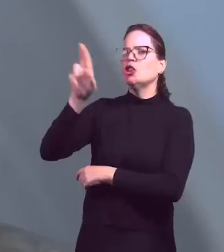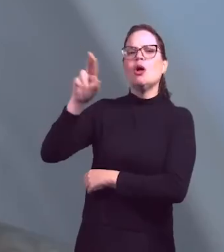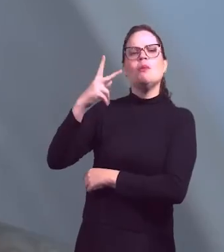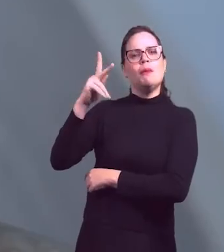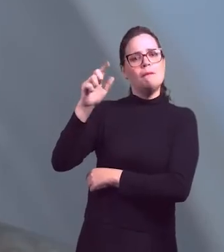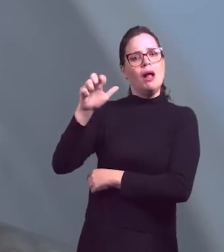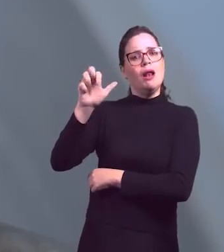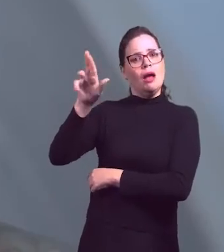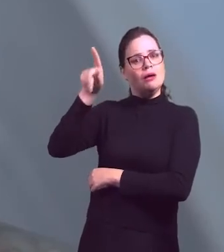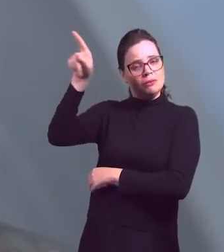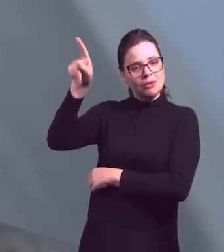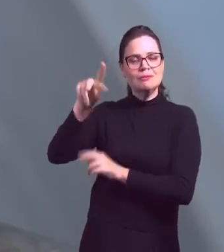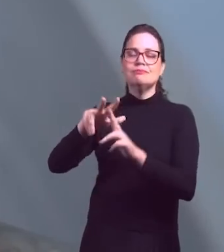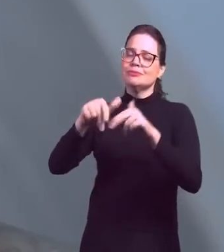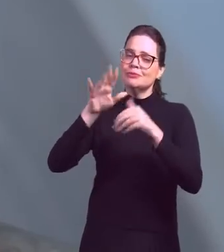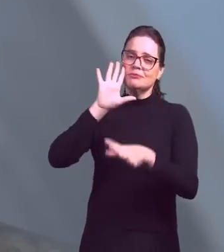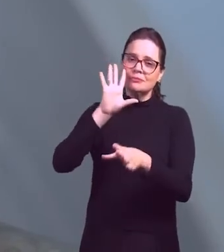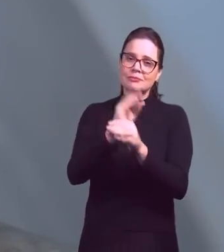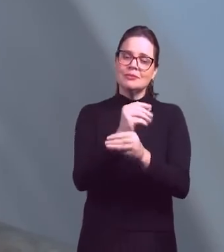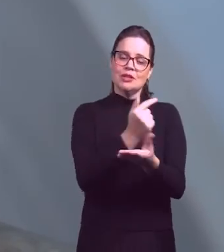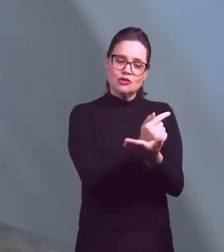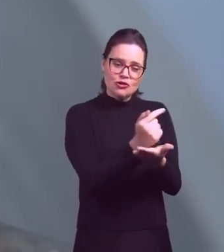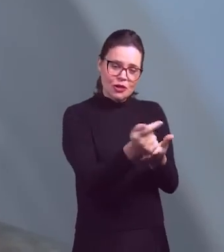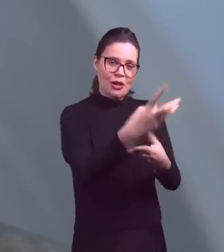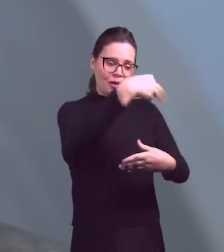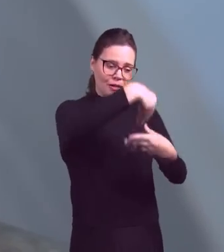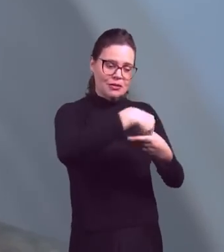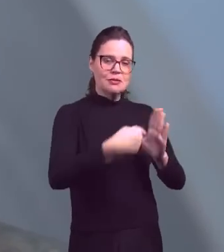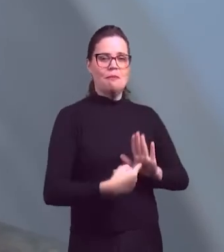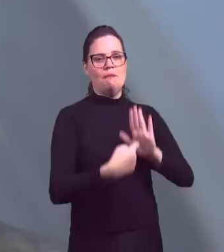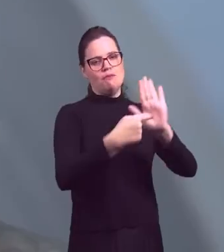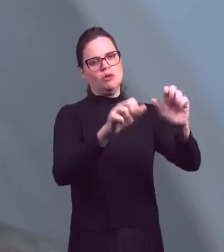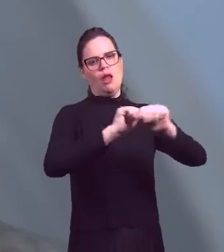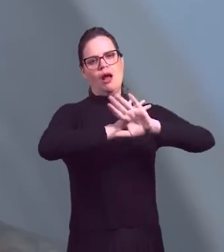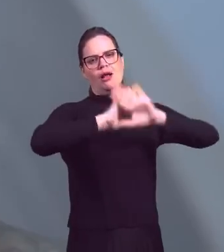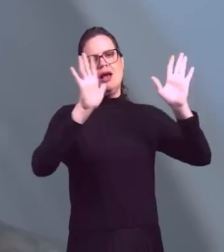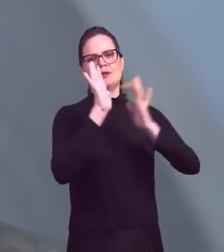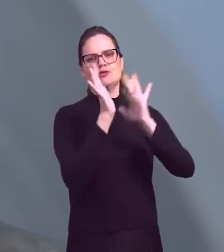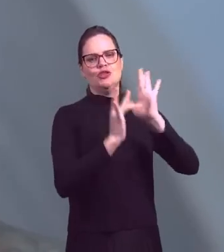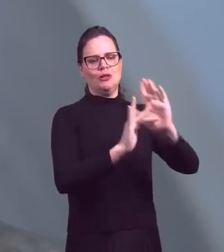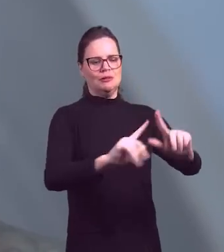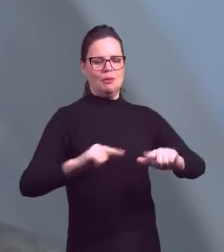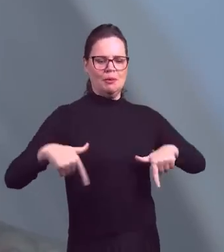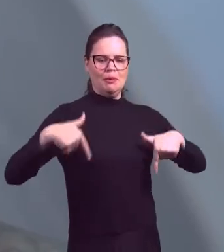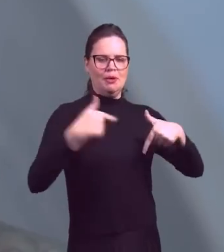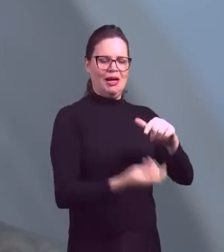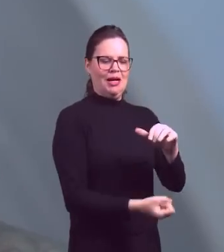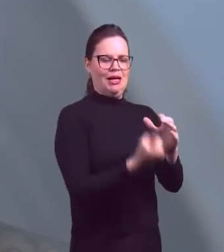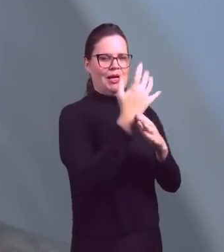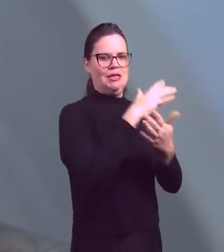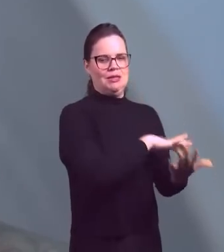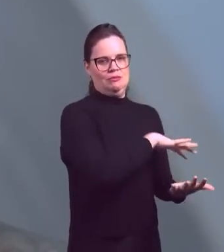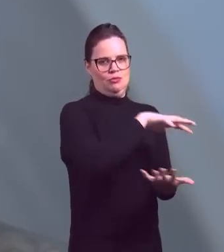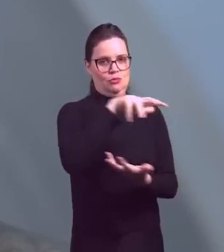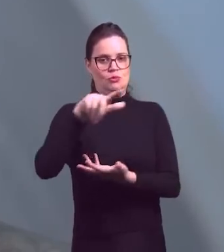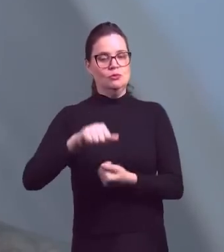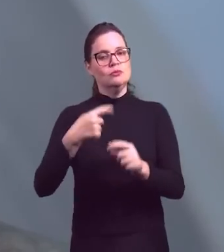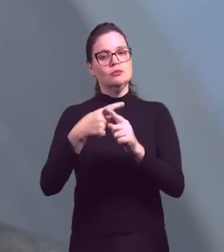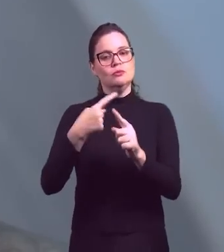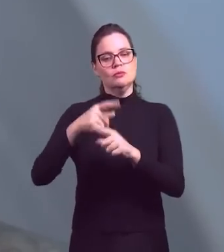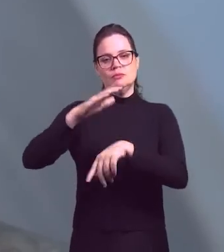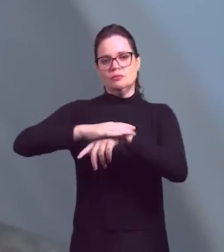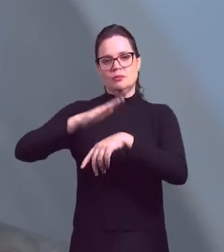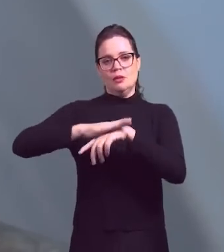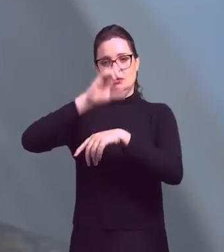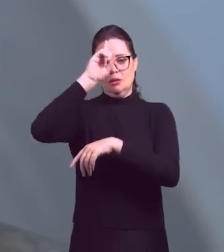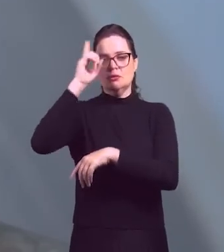Jesus, ele está no Velho Testamento de forma clara, como sendo a palavra de Deus. Ele é o